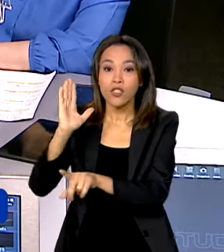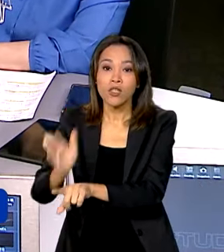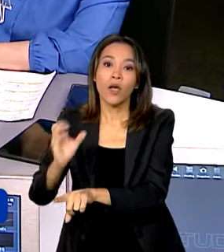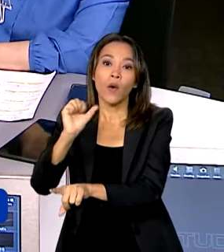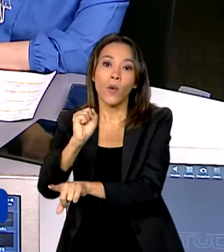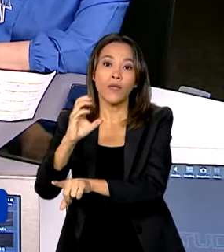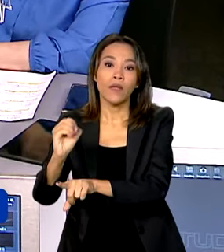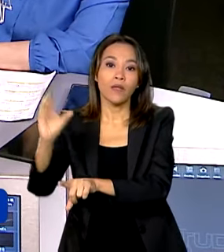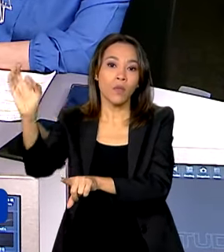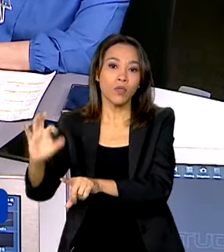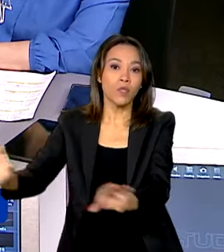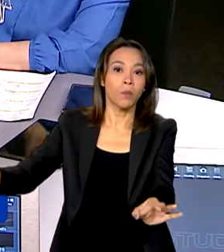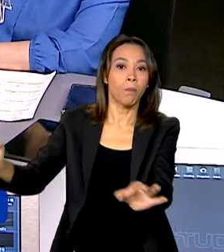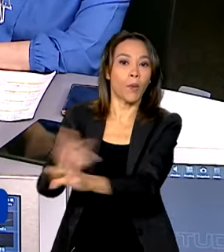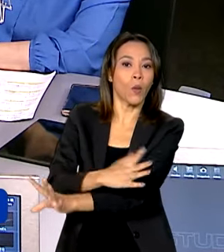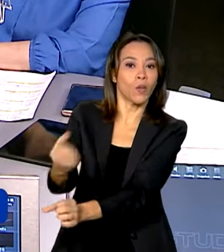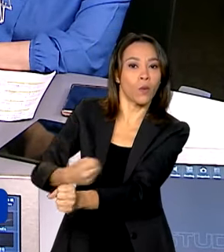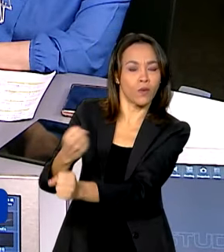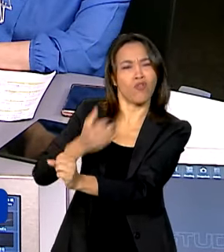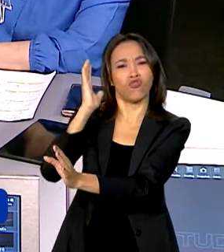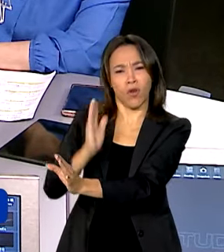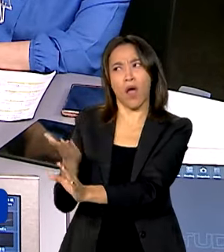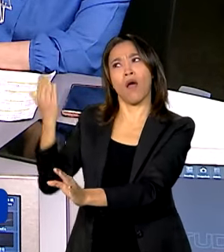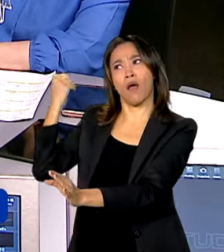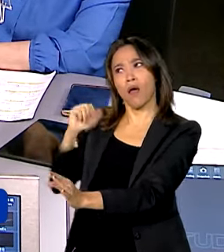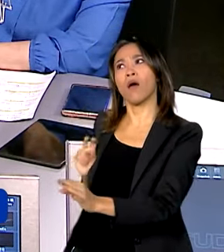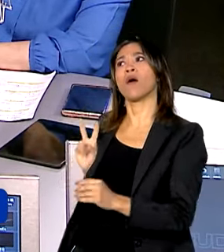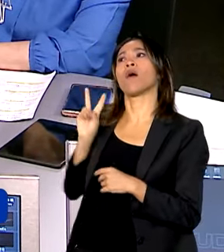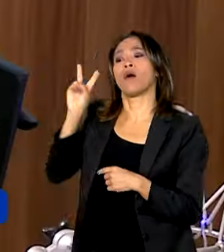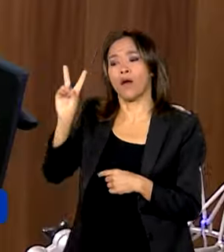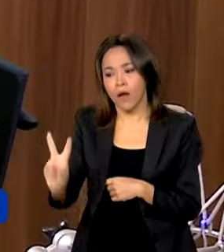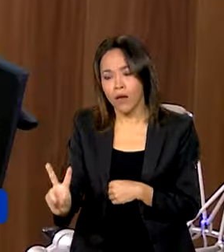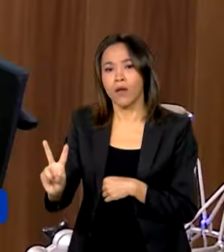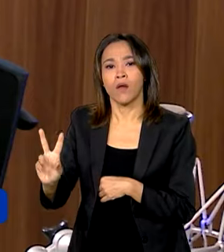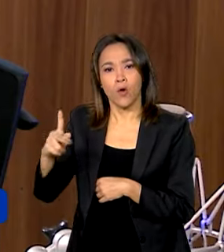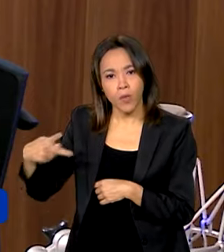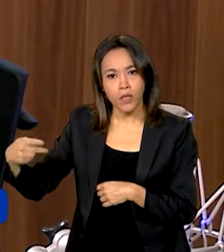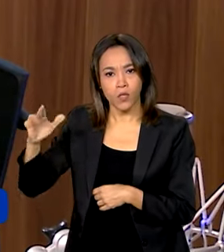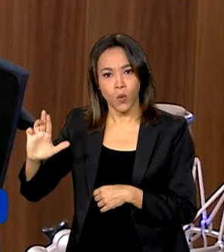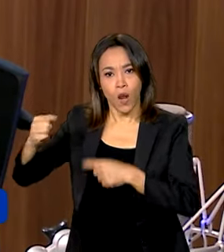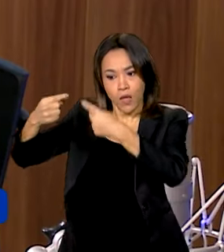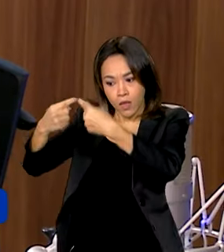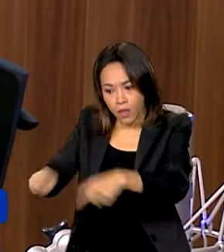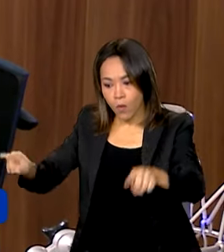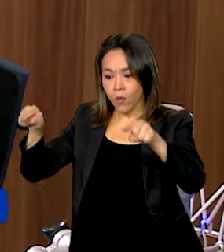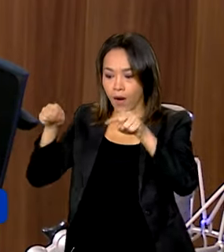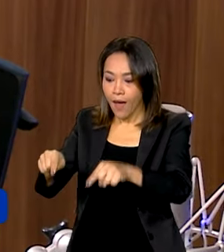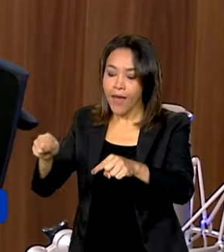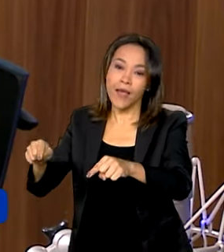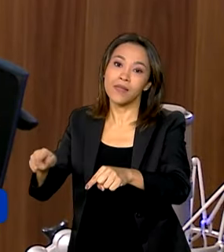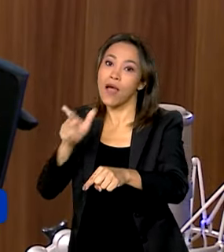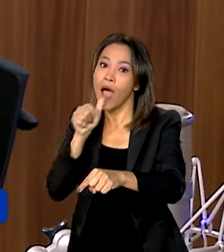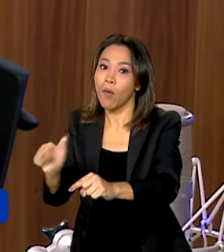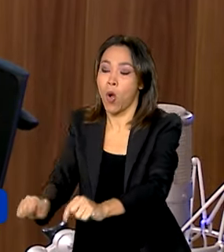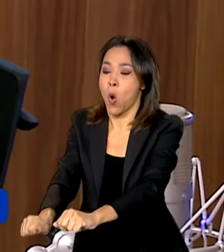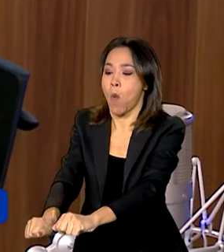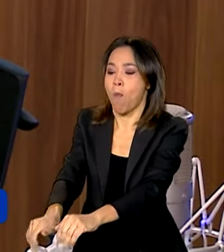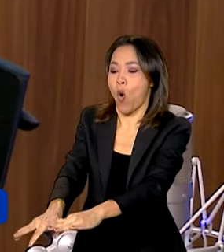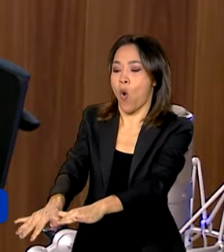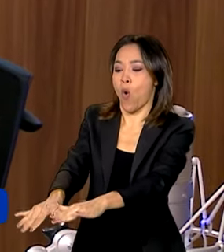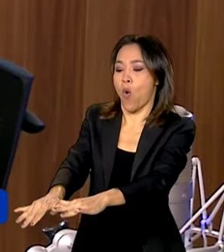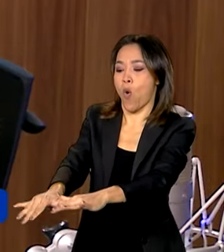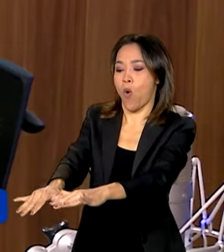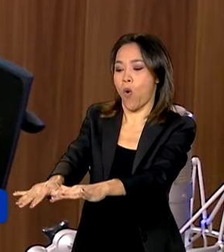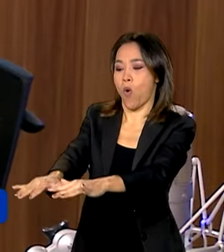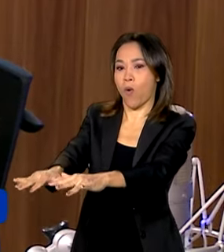pronta nós fomos aí com o presidente Lula inaugurar a estação de elevação de água bruta ali do Caruaru